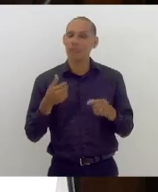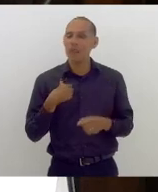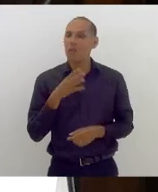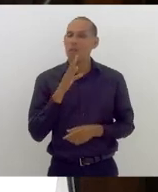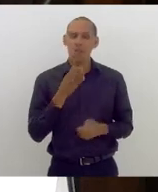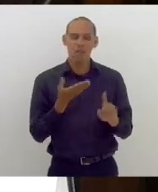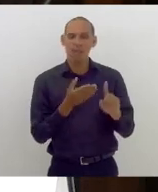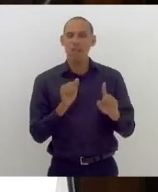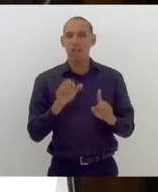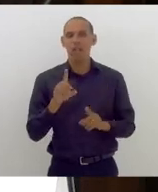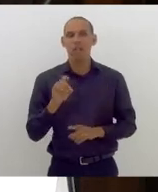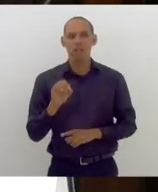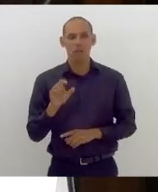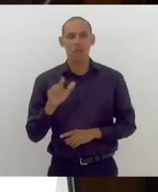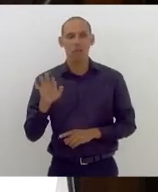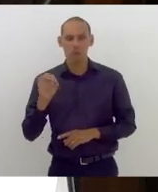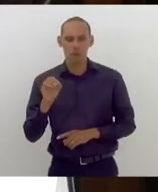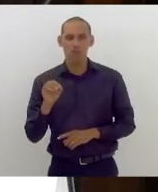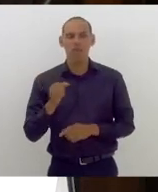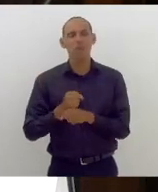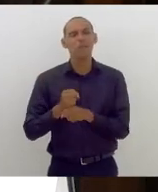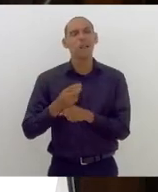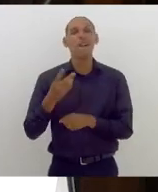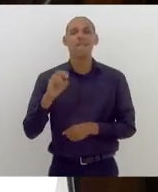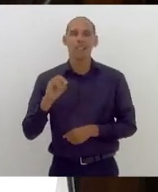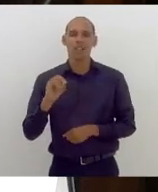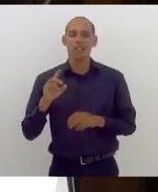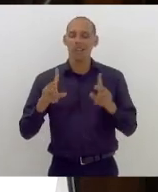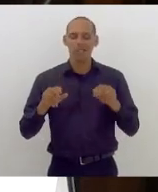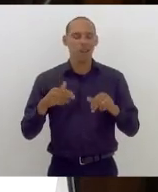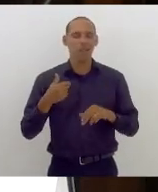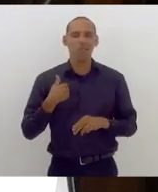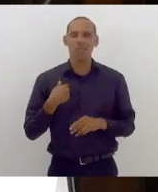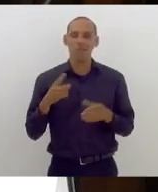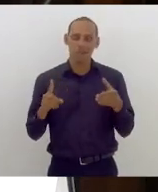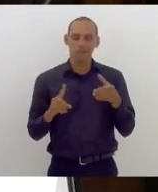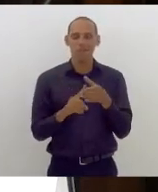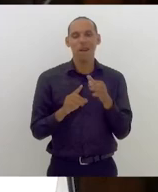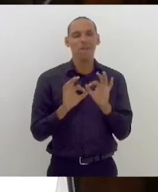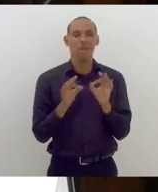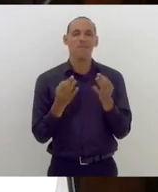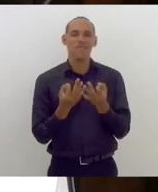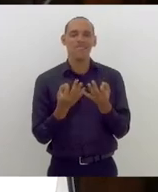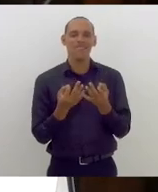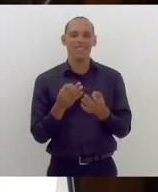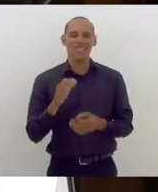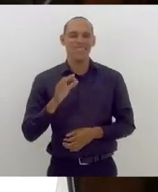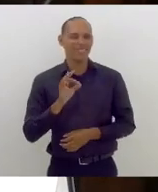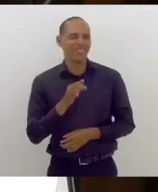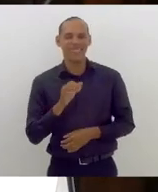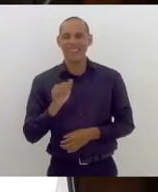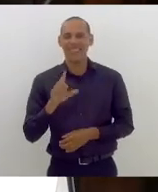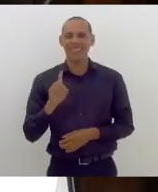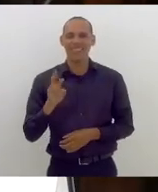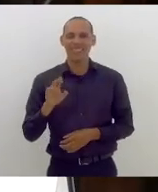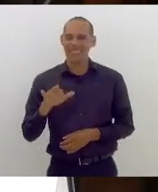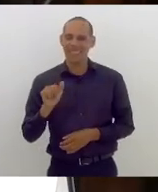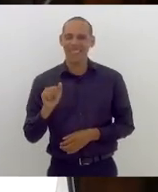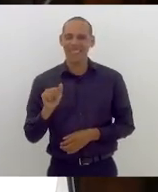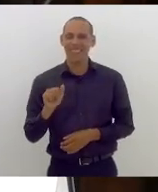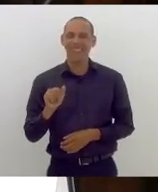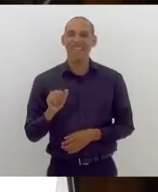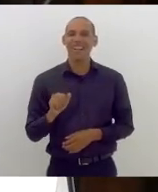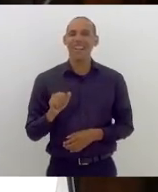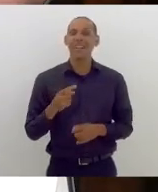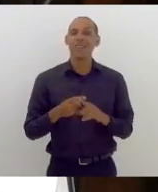Adolfo há 20 anos, eu me sinto da família de vocês, Adriana, sabe? Eu acho que... Estou super maturando, não, é? Subi? É, porque a